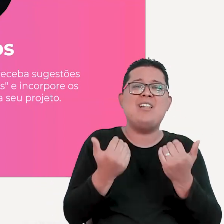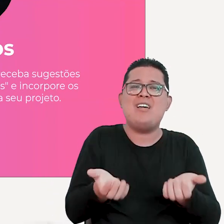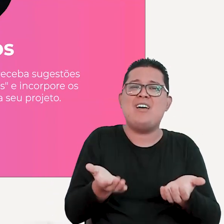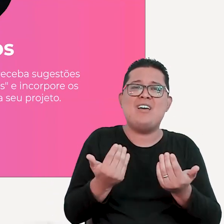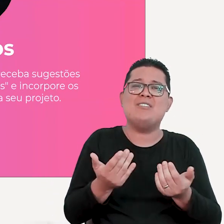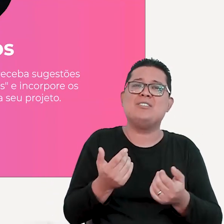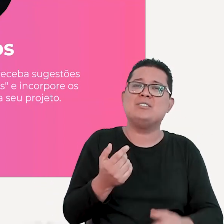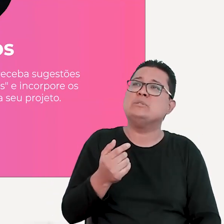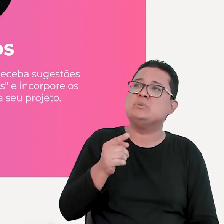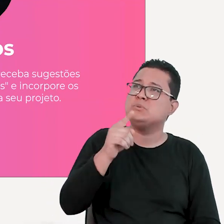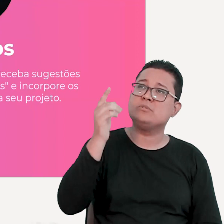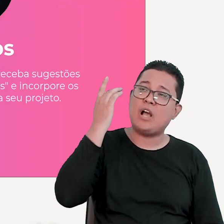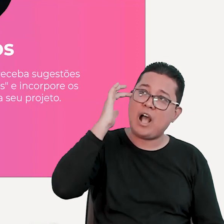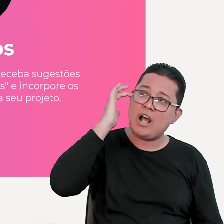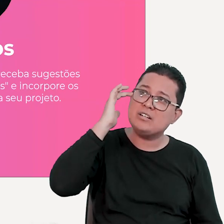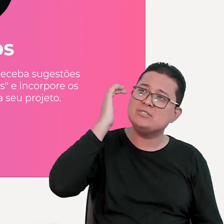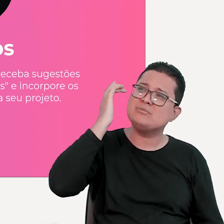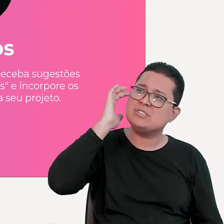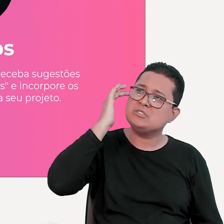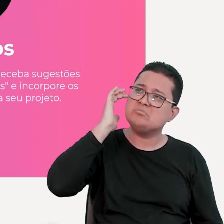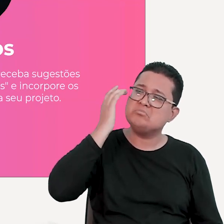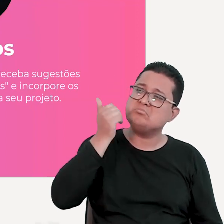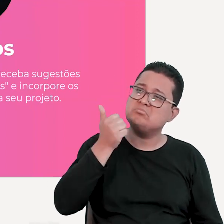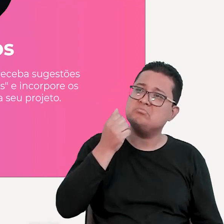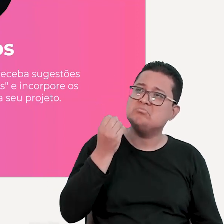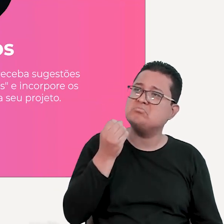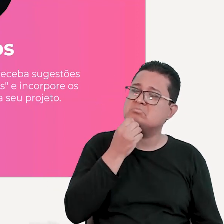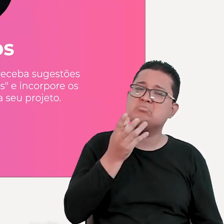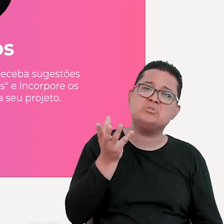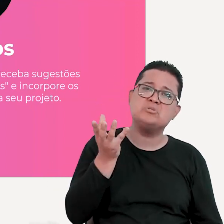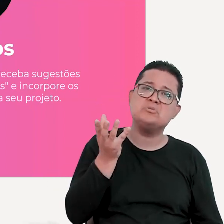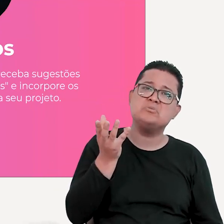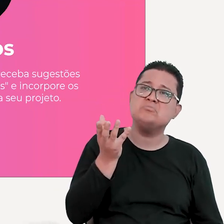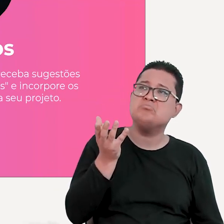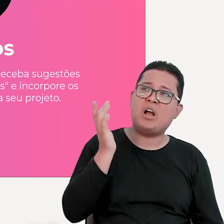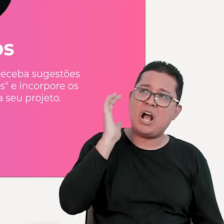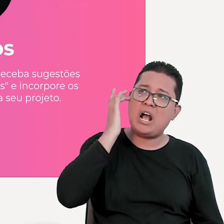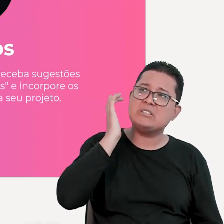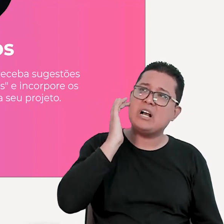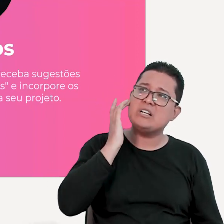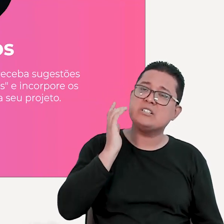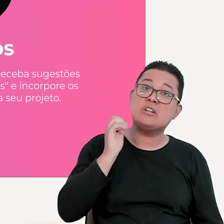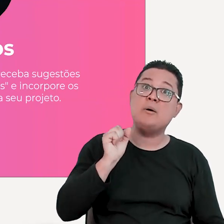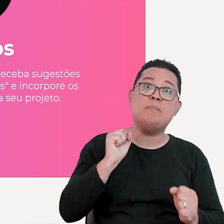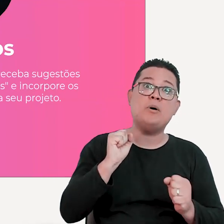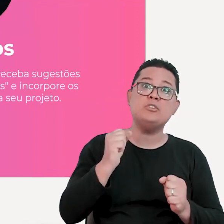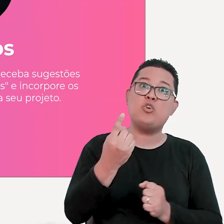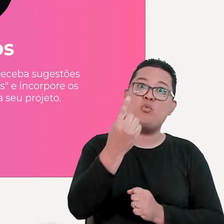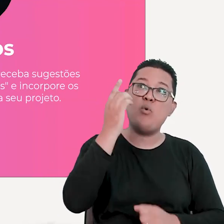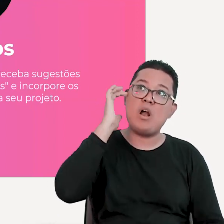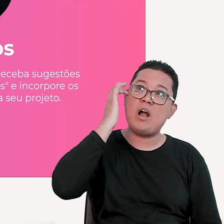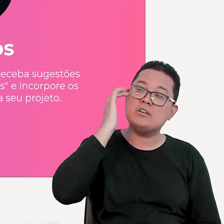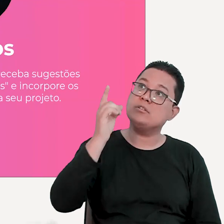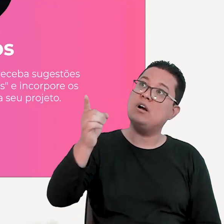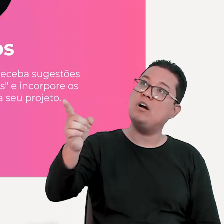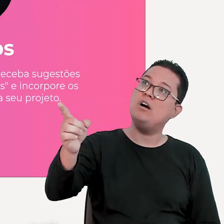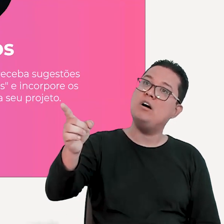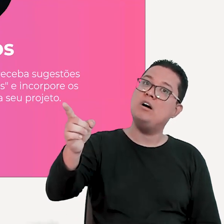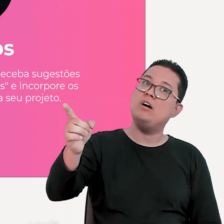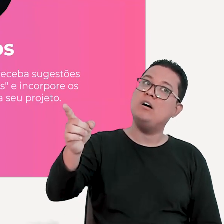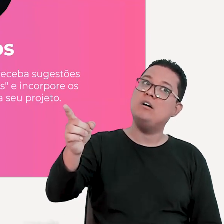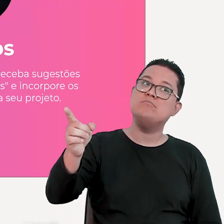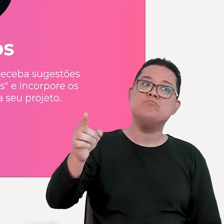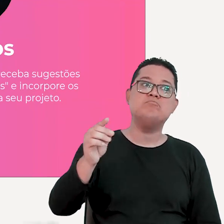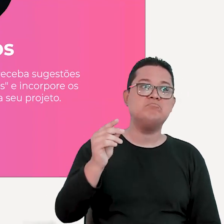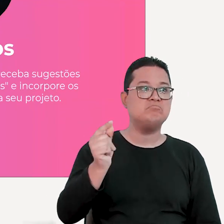todos, mas receber é sempre uma ótima pedida, porque às vezes, no meio daquilo que a gente chama de pitaco, pode ter uma ótima sacada